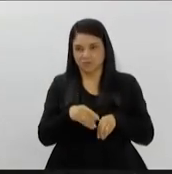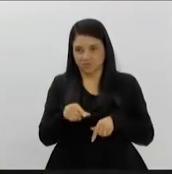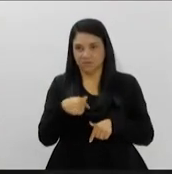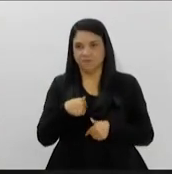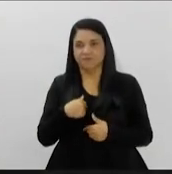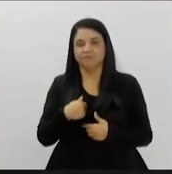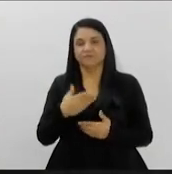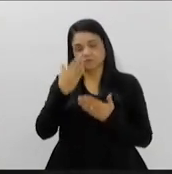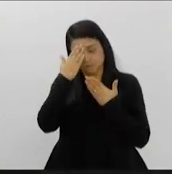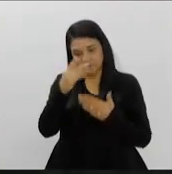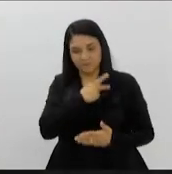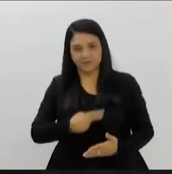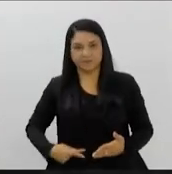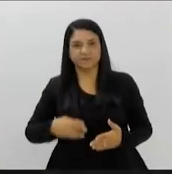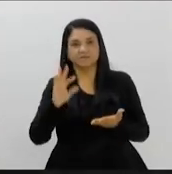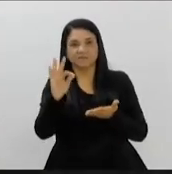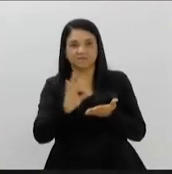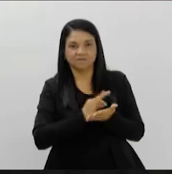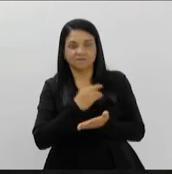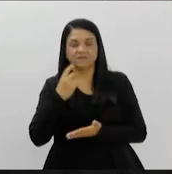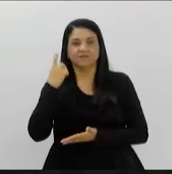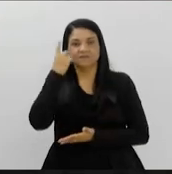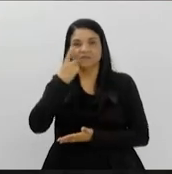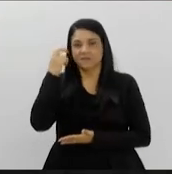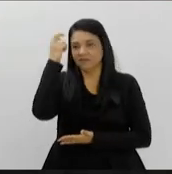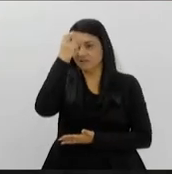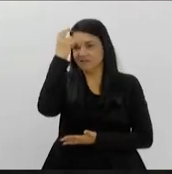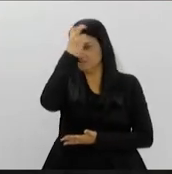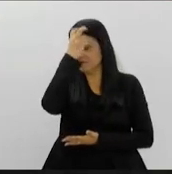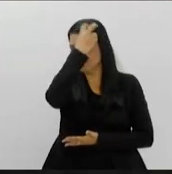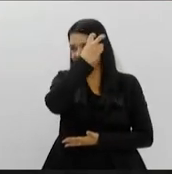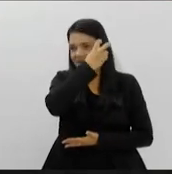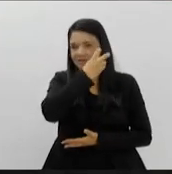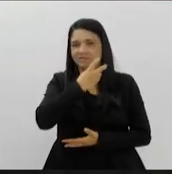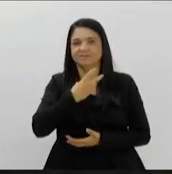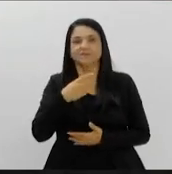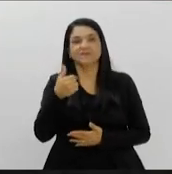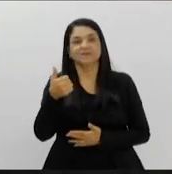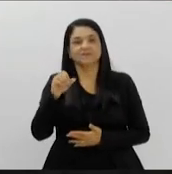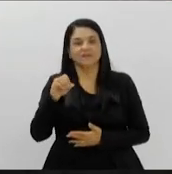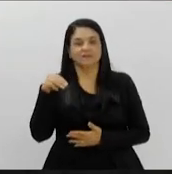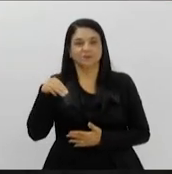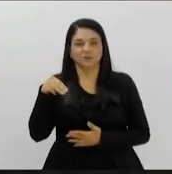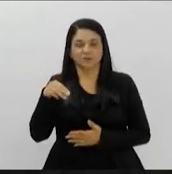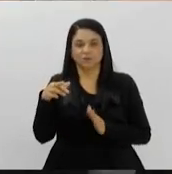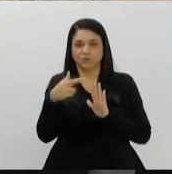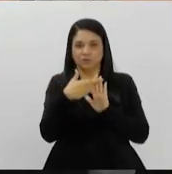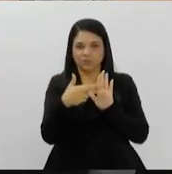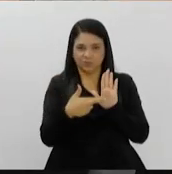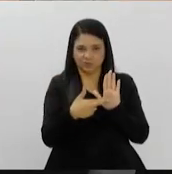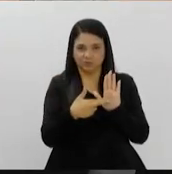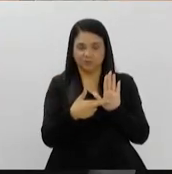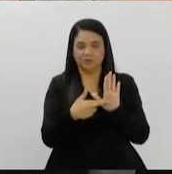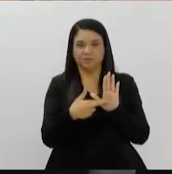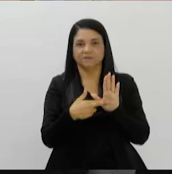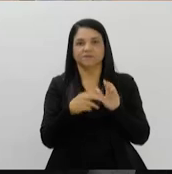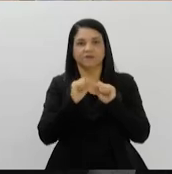Próximo orador inscrito é a nobre deputada Verônica Lima. Vossa Excelência dispõe de 10 minutos no tempo regimental.